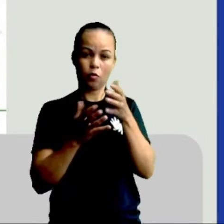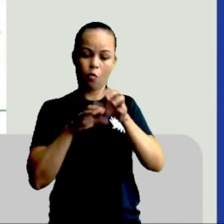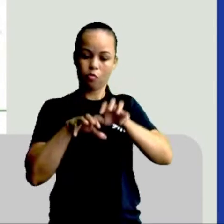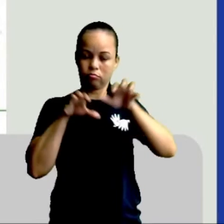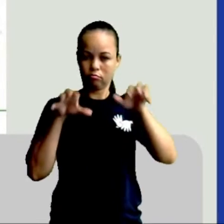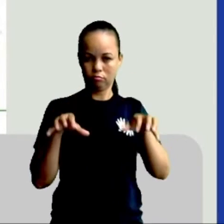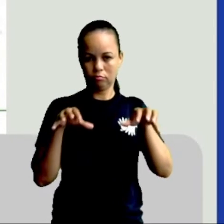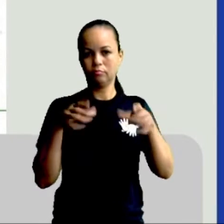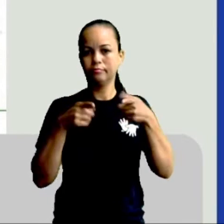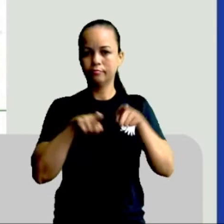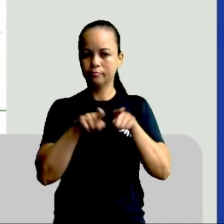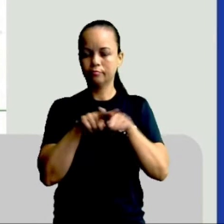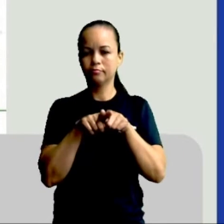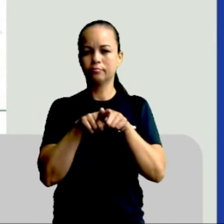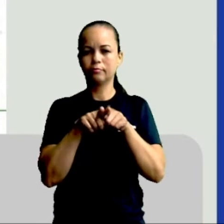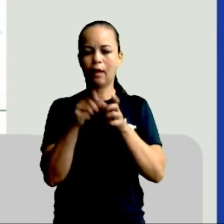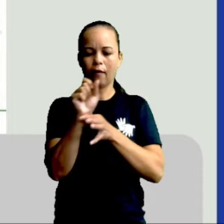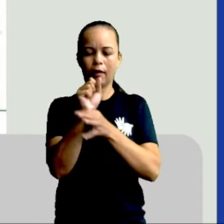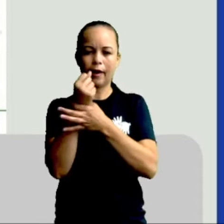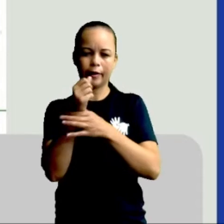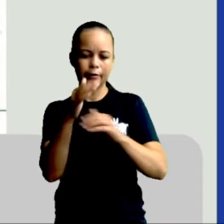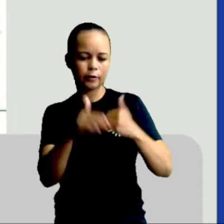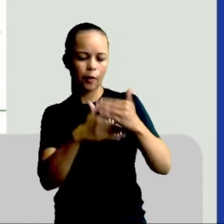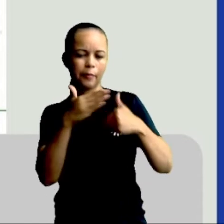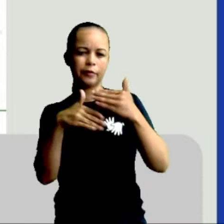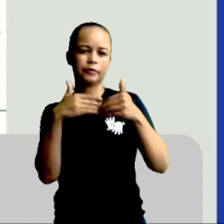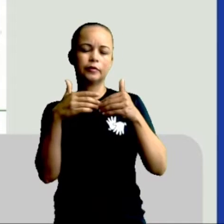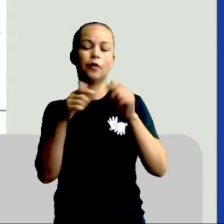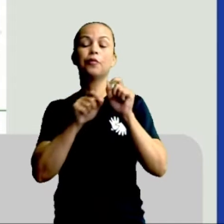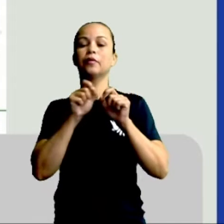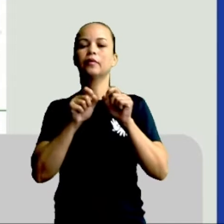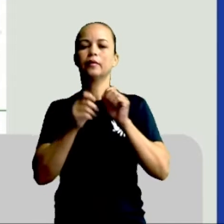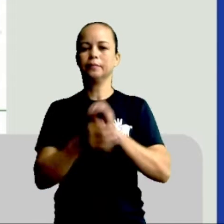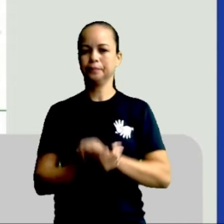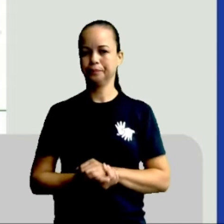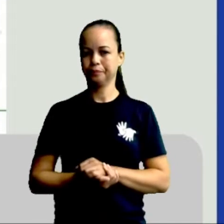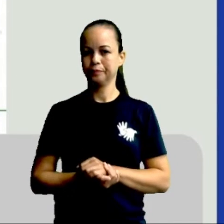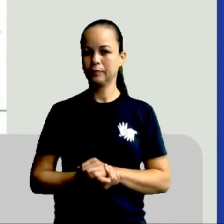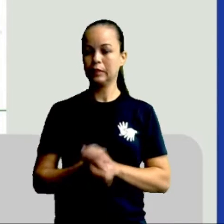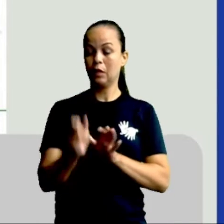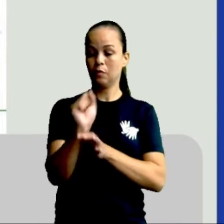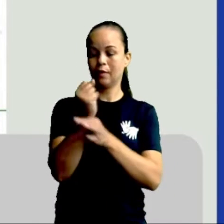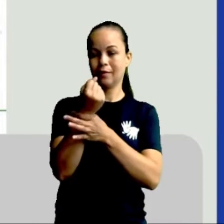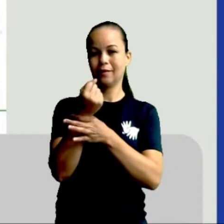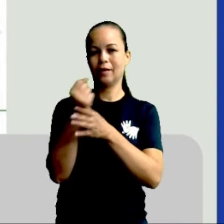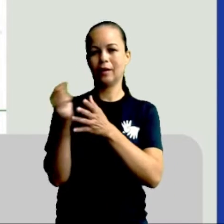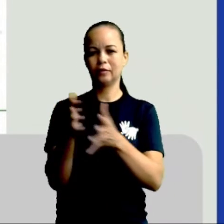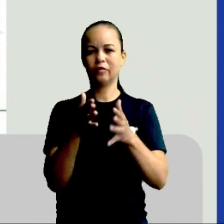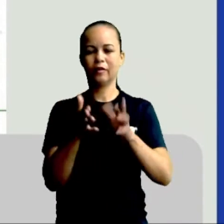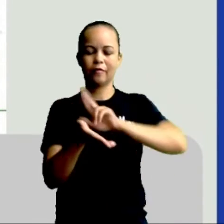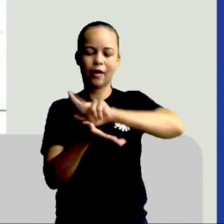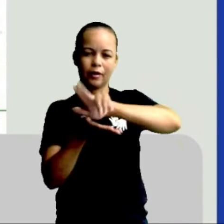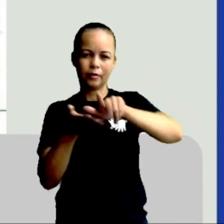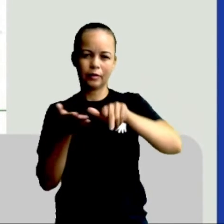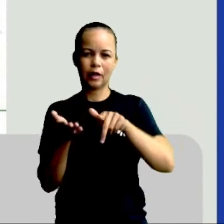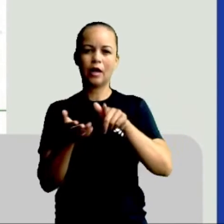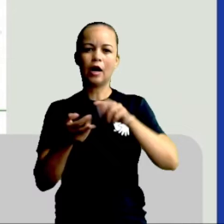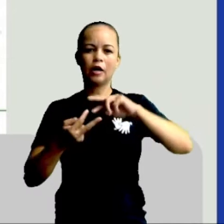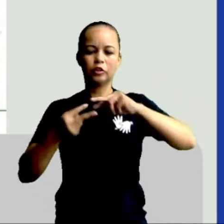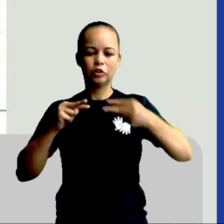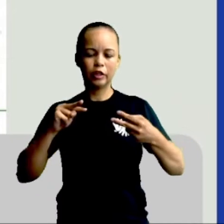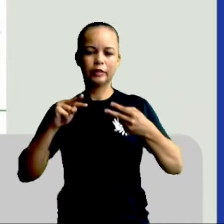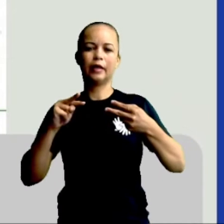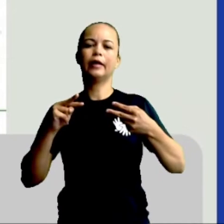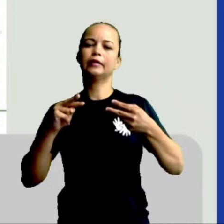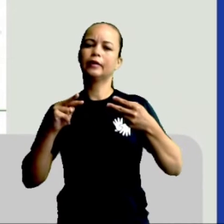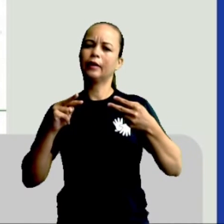separada, garante uma reprodução que garante o que, gente? Uma variabilidade genética muito mais auspiciosa, muito